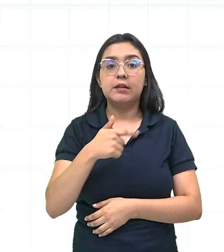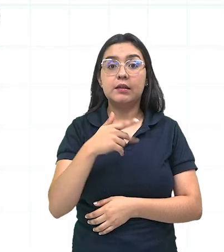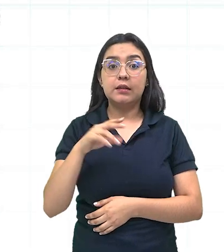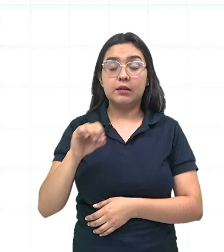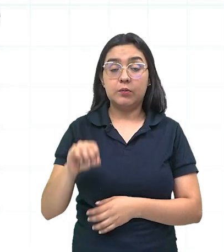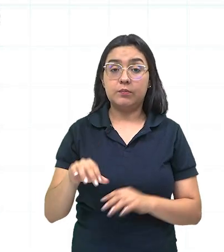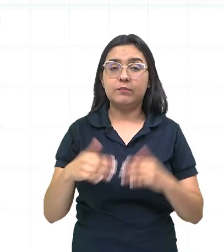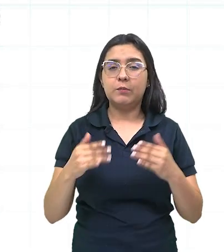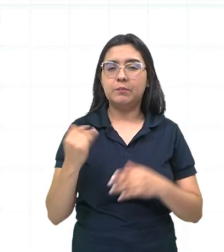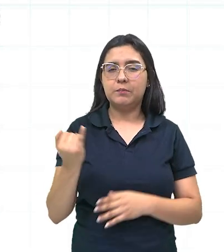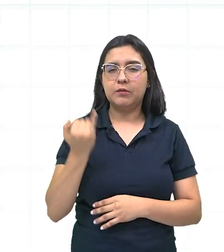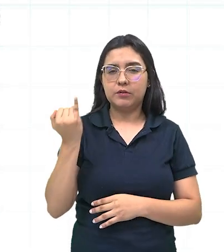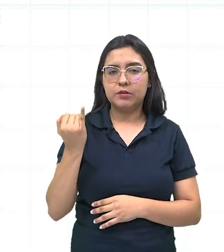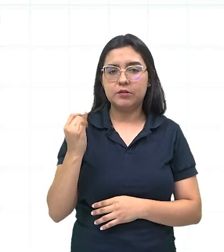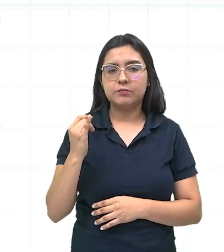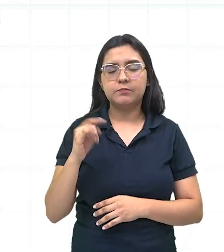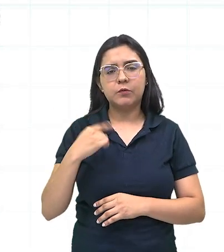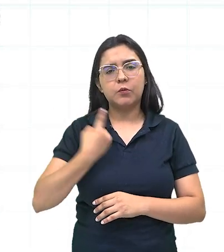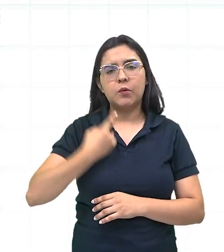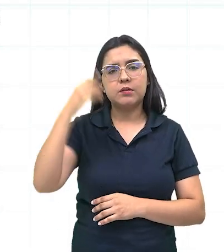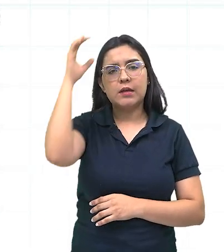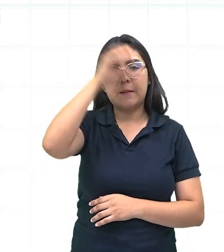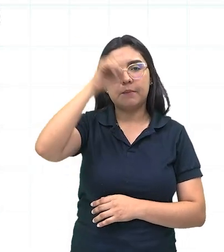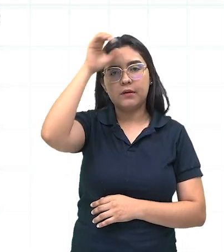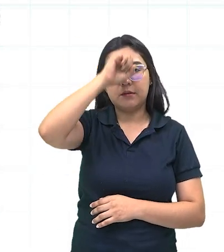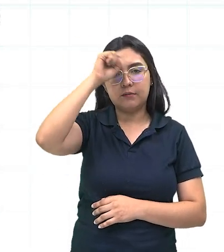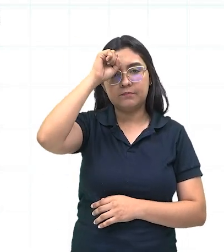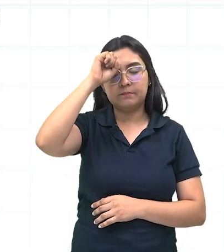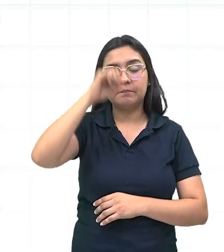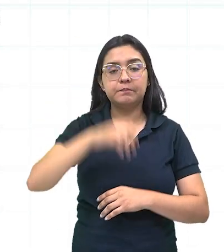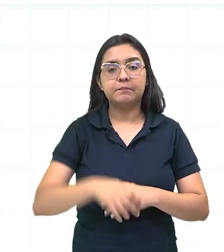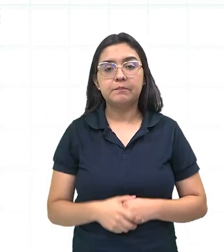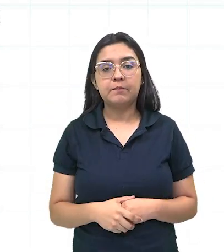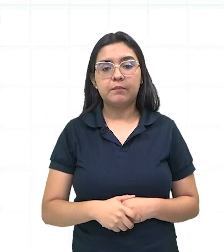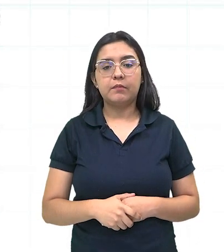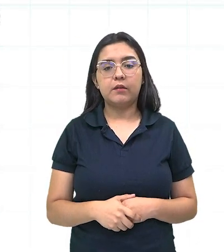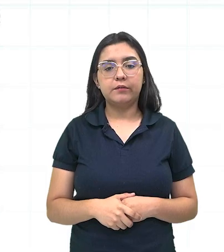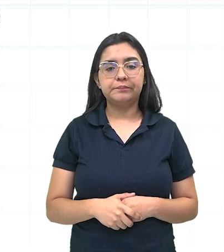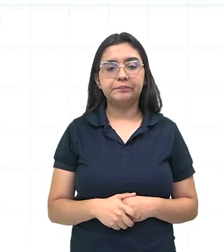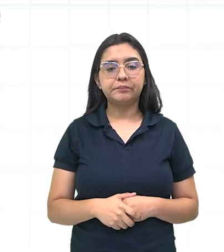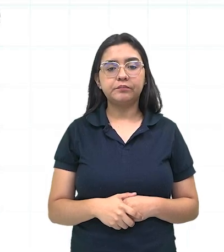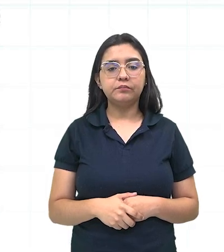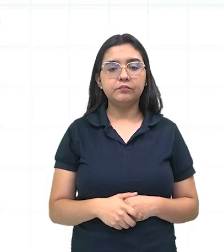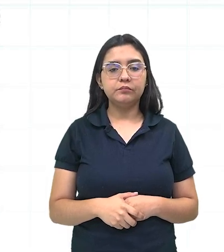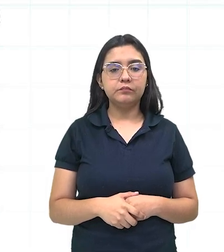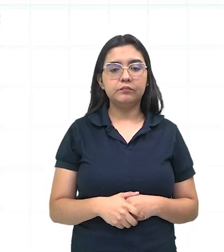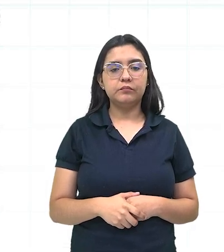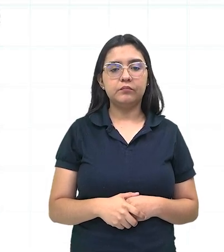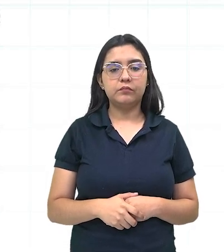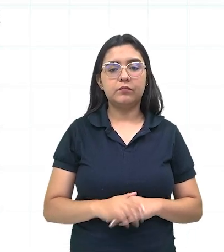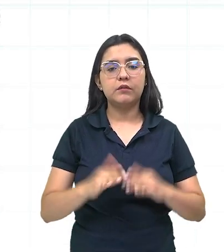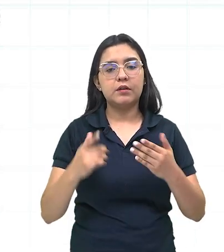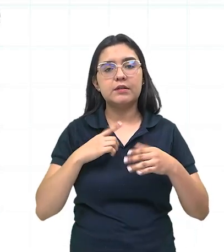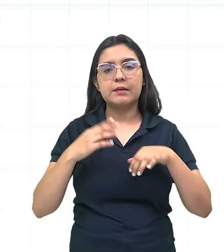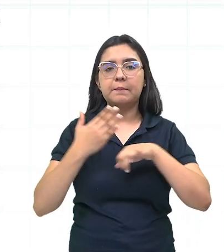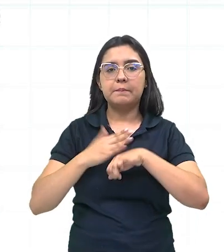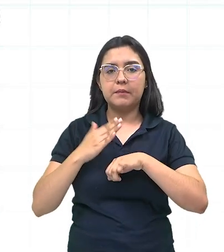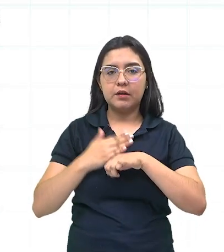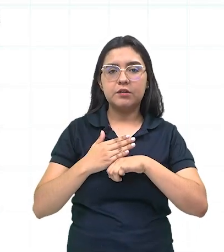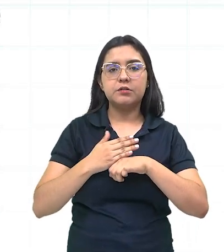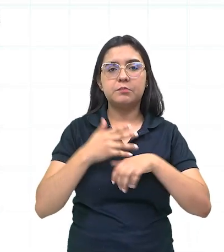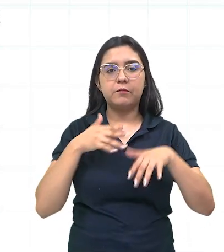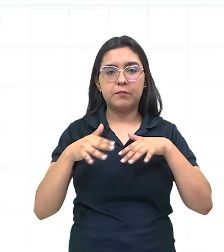nós trabalharmos esses ritmos que compõem, né, muitas vezes essa prática